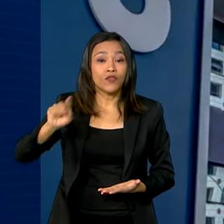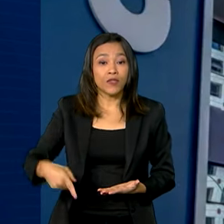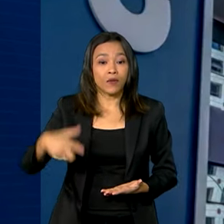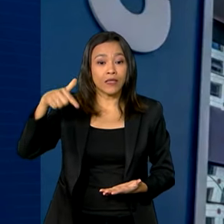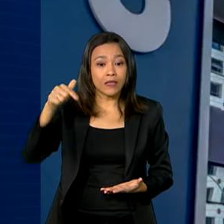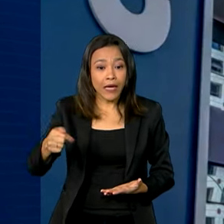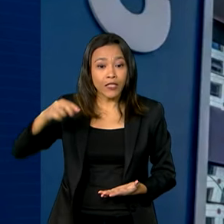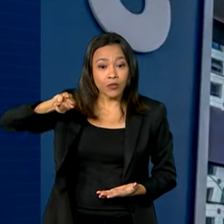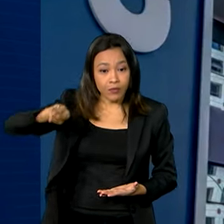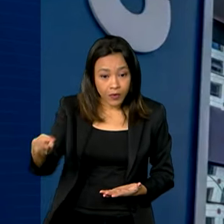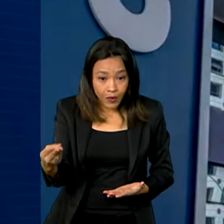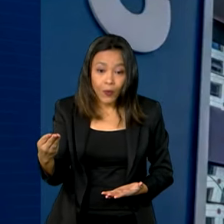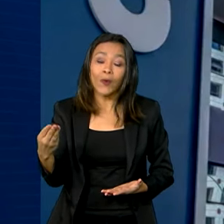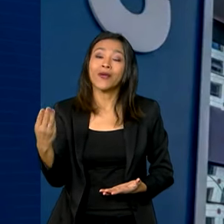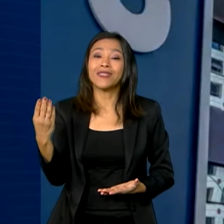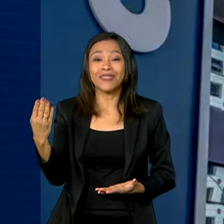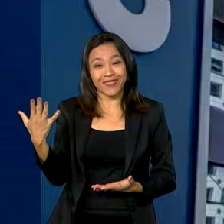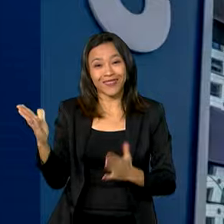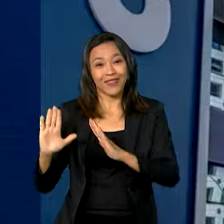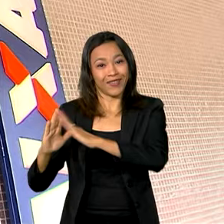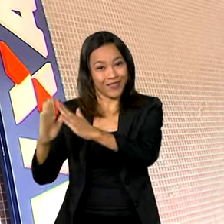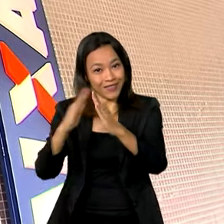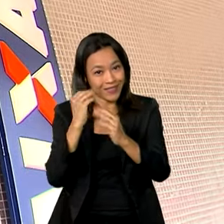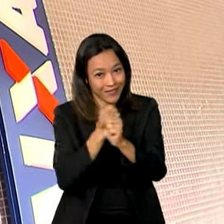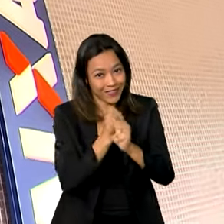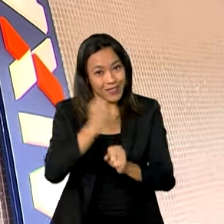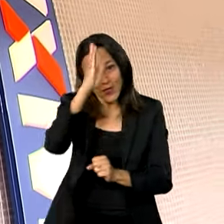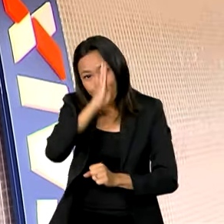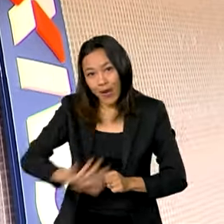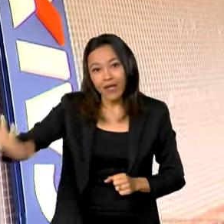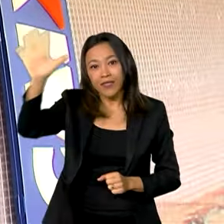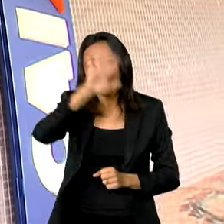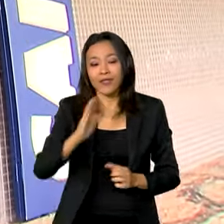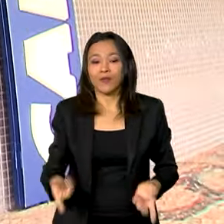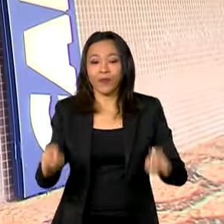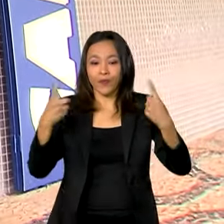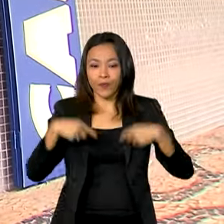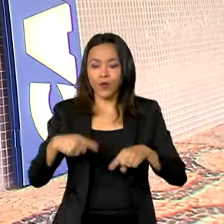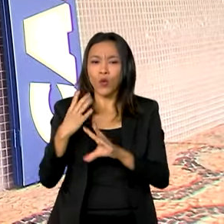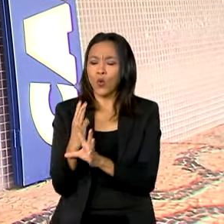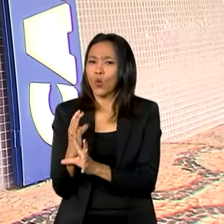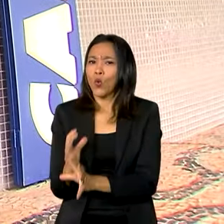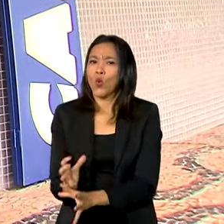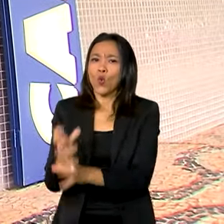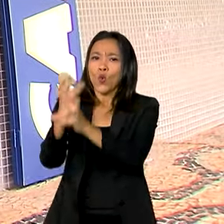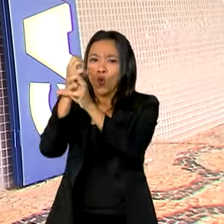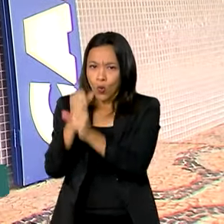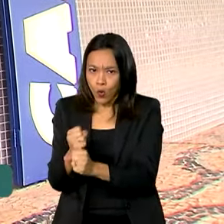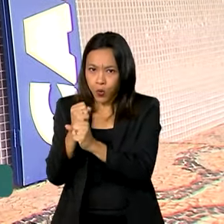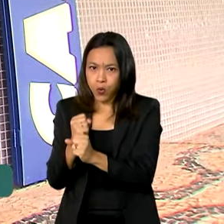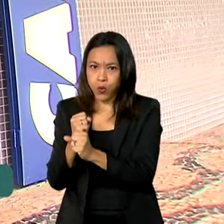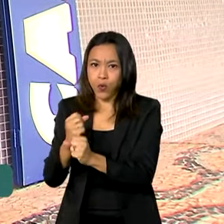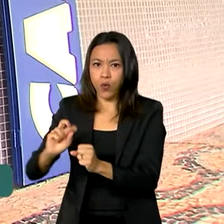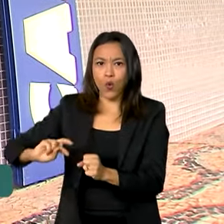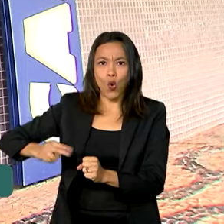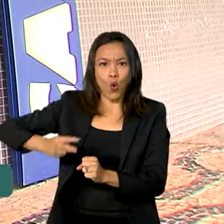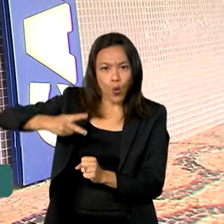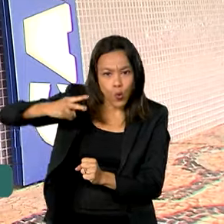700 mil moradias em todo o país. O lucro líquido da Caixa Econômica Federal